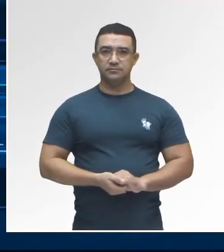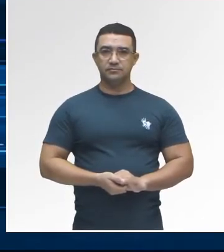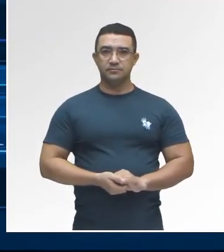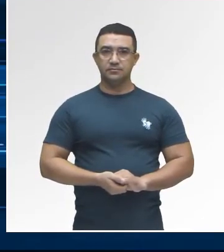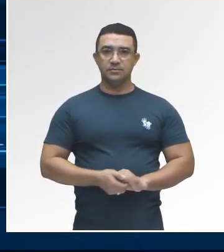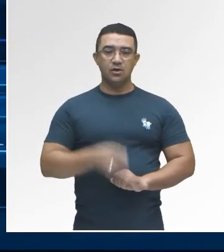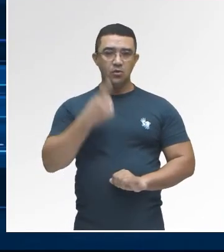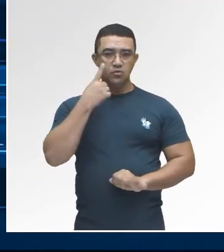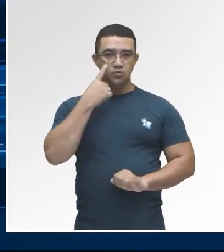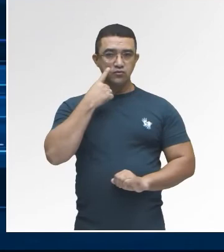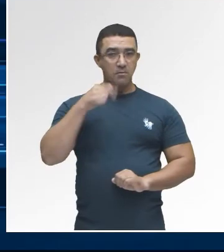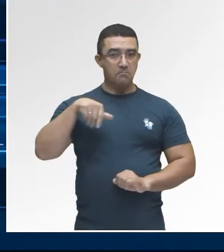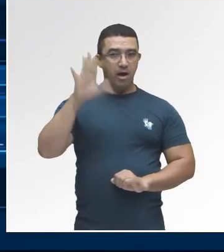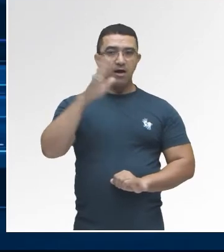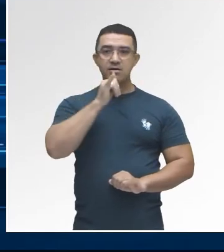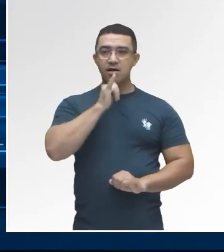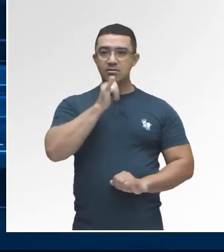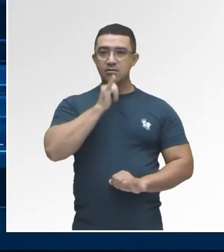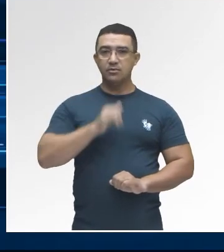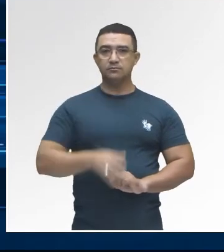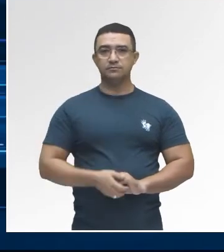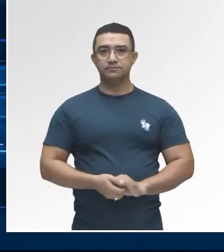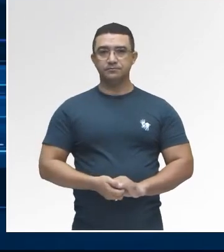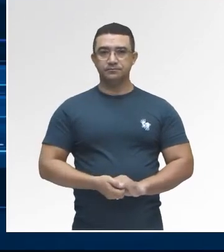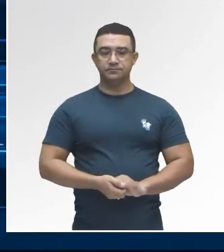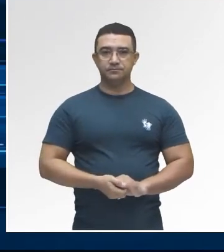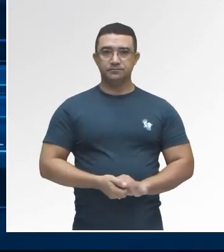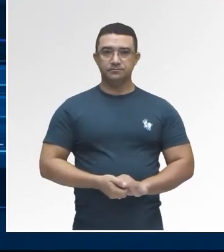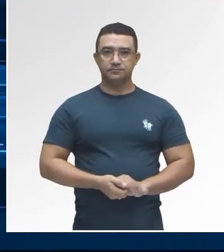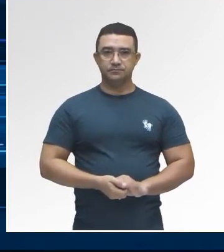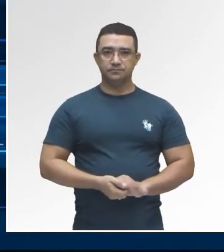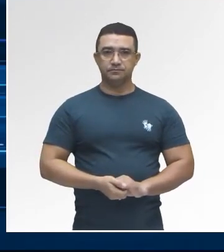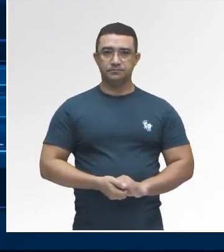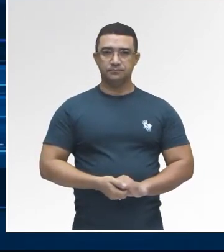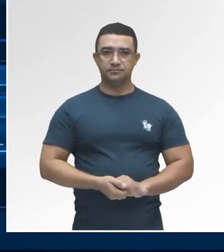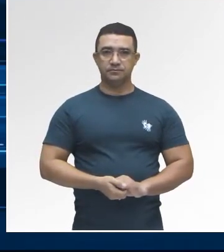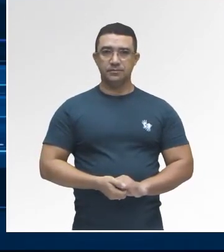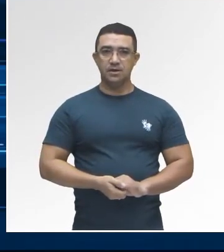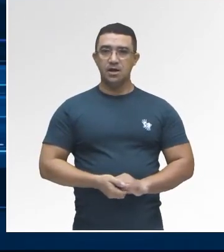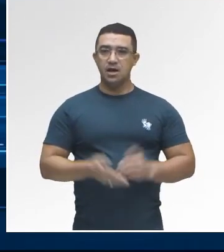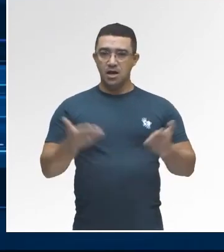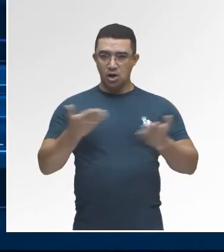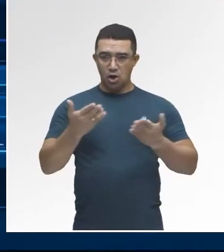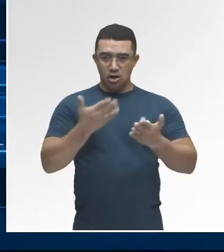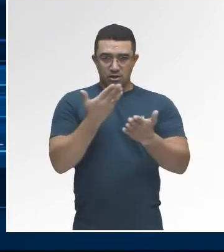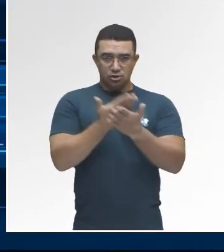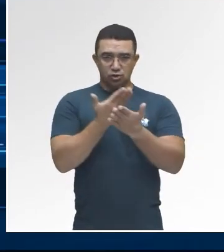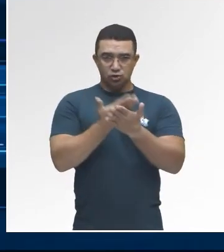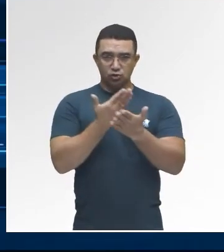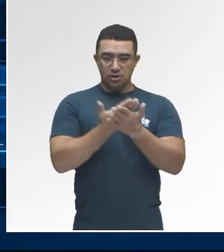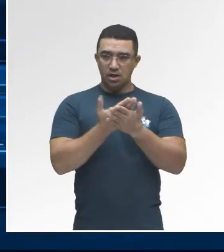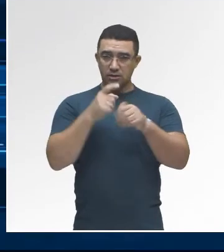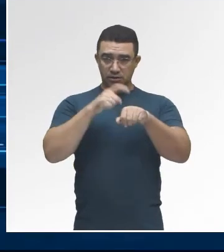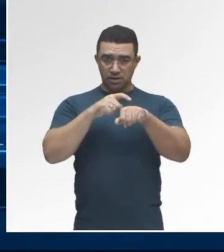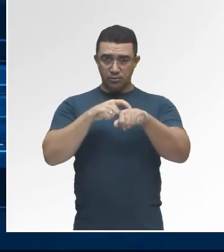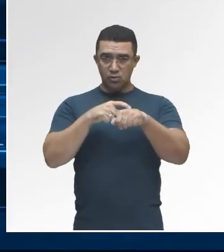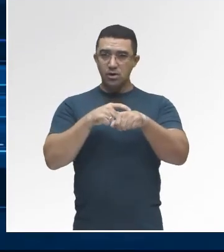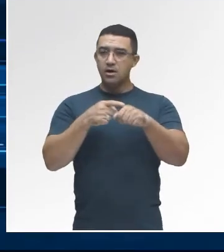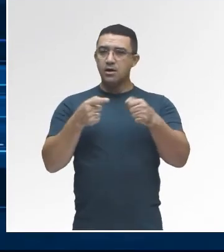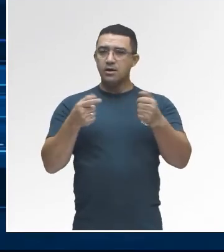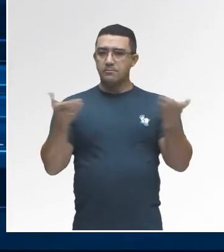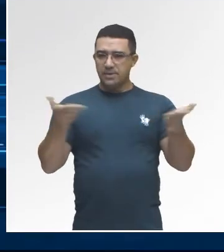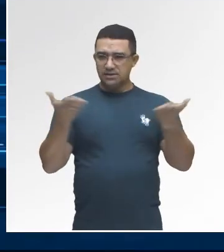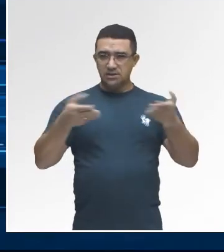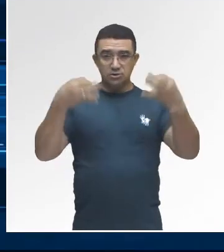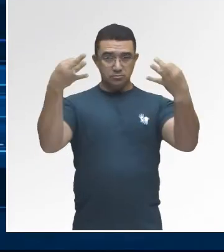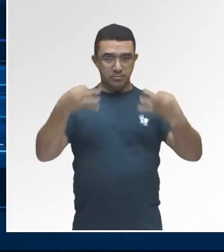analisando, observem, let's go. Olha só, agora nós vamos estudar o present perfect, né? Nós já sabemos o